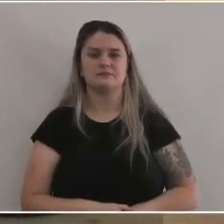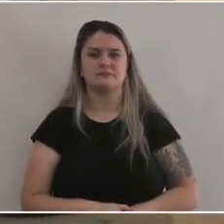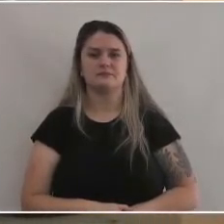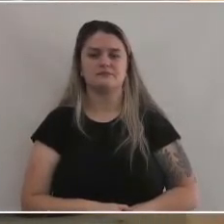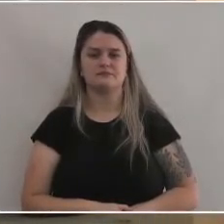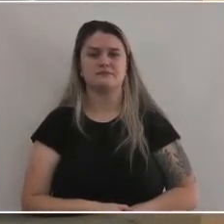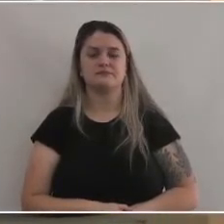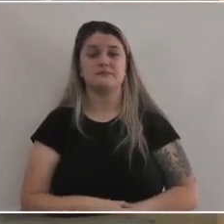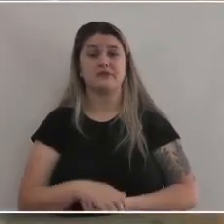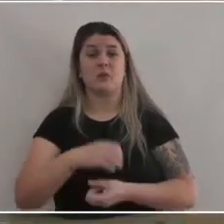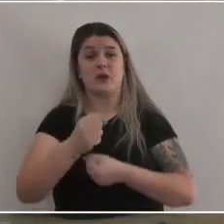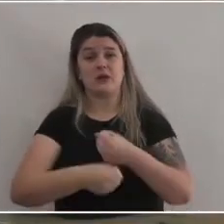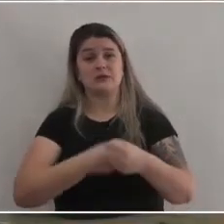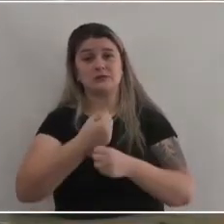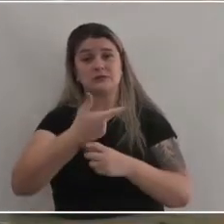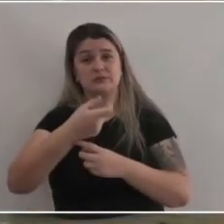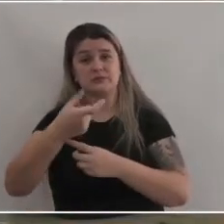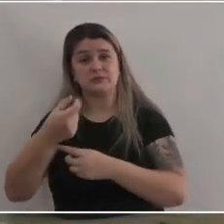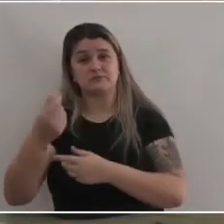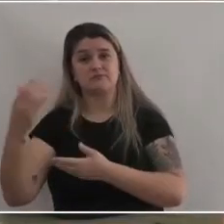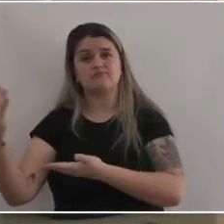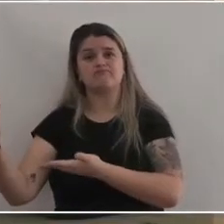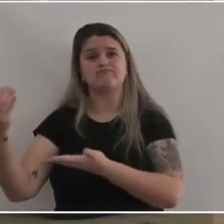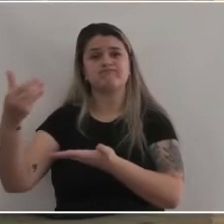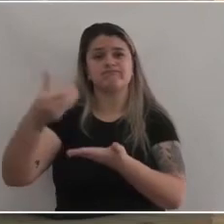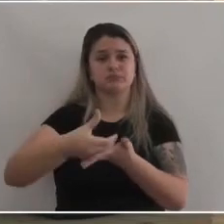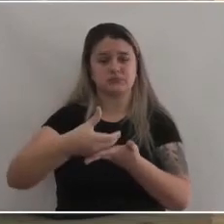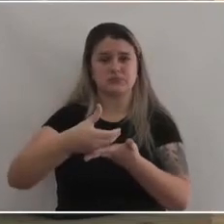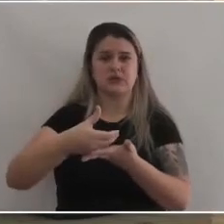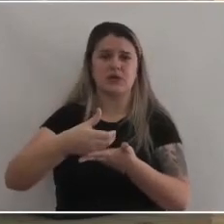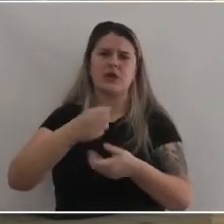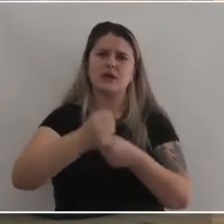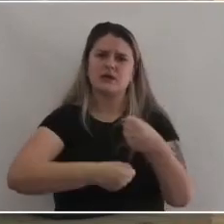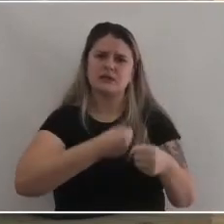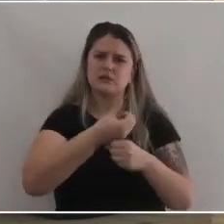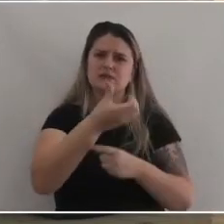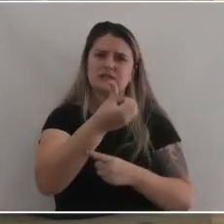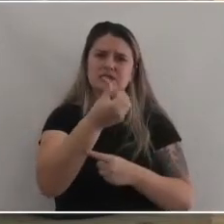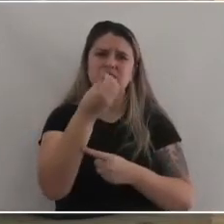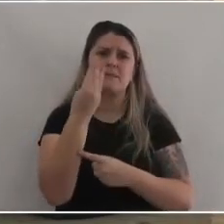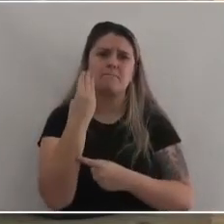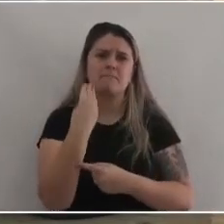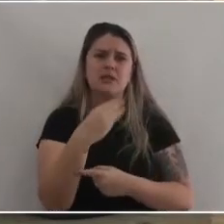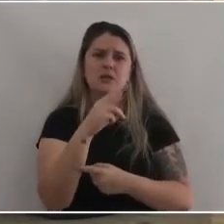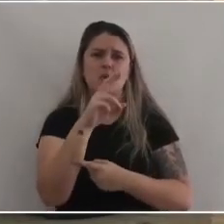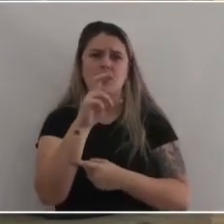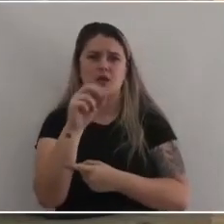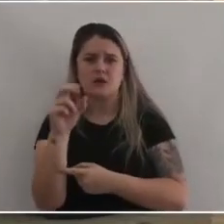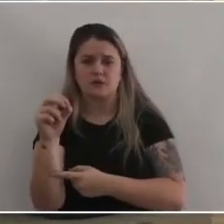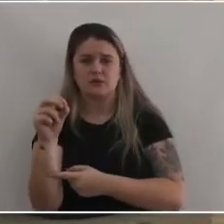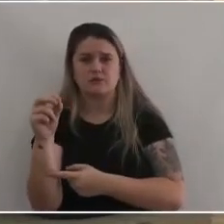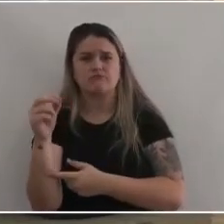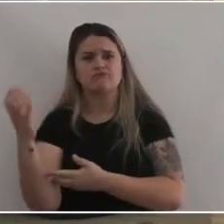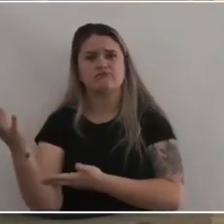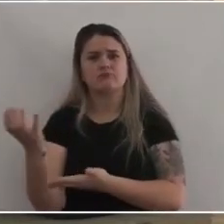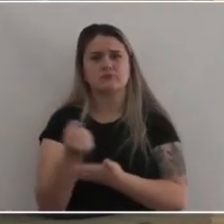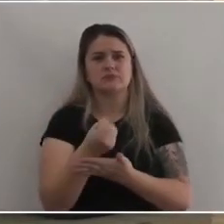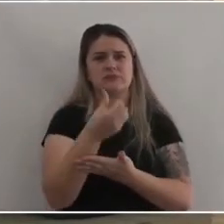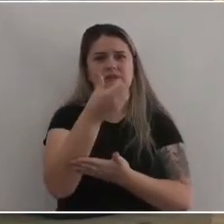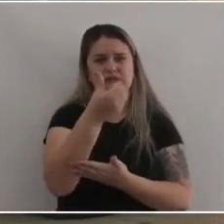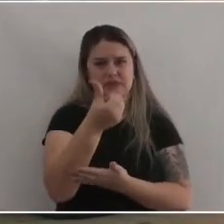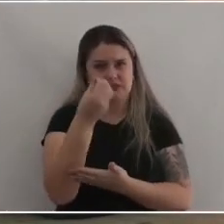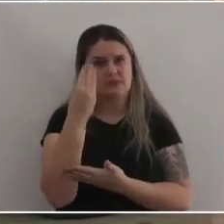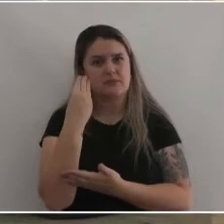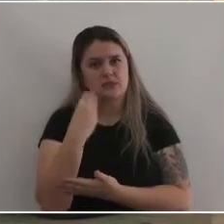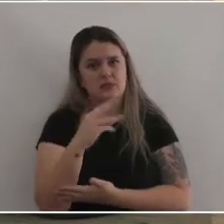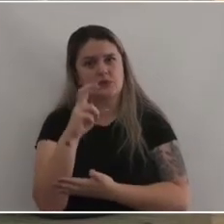Terceiro quadrimestre de 2020. Transferência recebida. O previsto para o ano era 6 milhões e 500. Foi recebido 6 milhões e 500